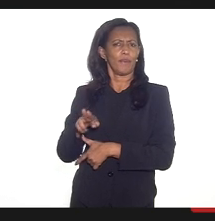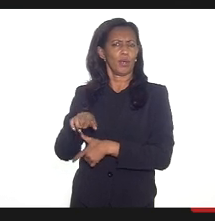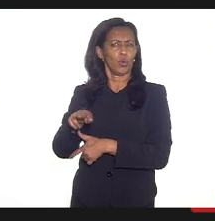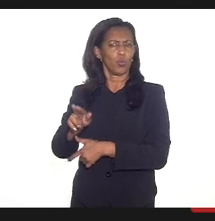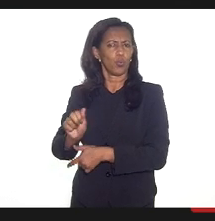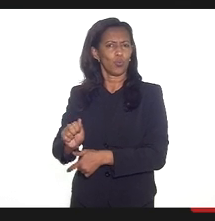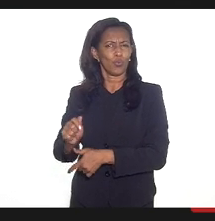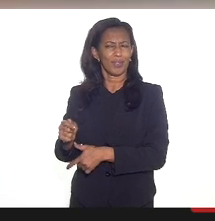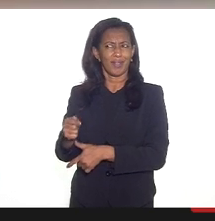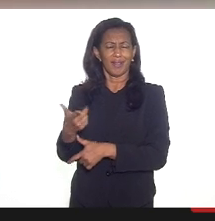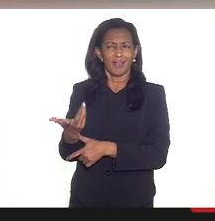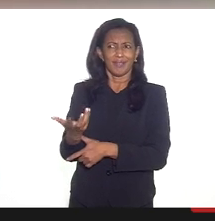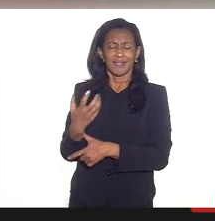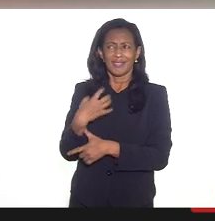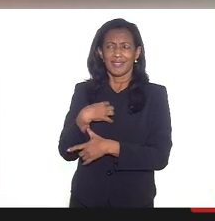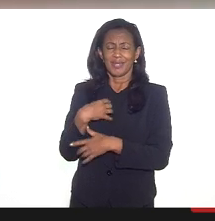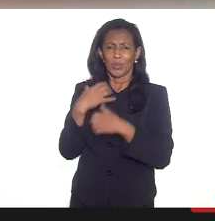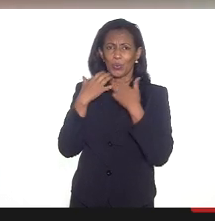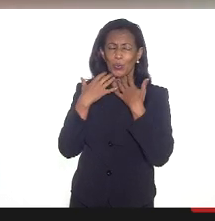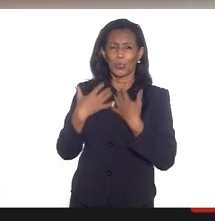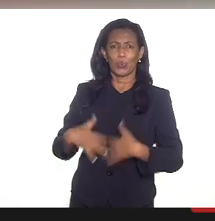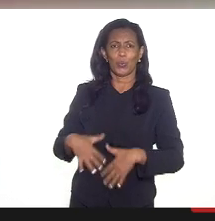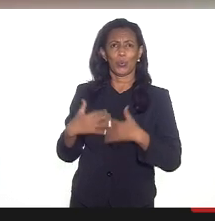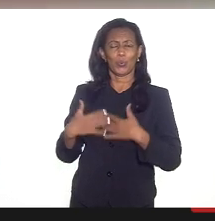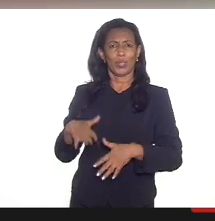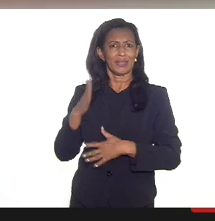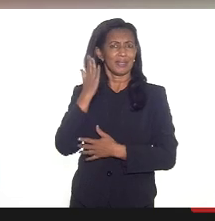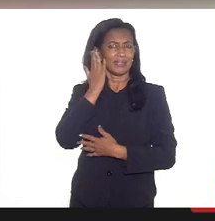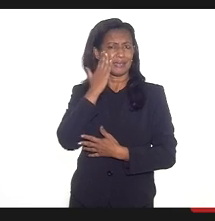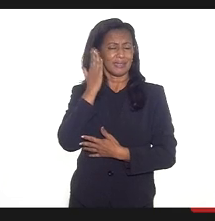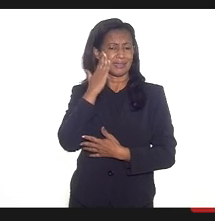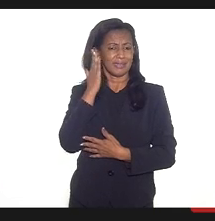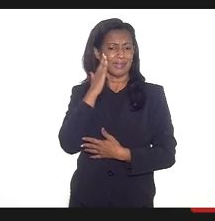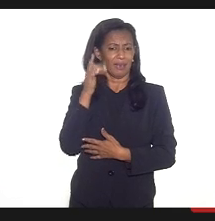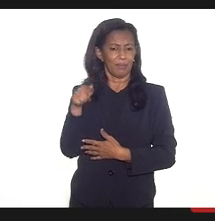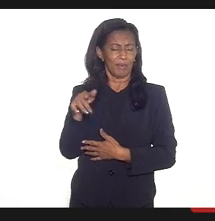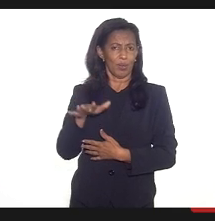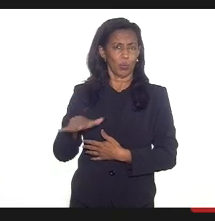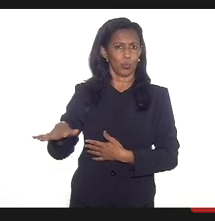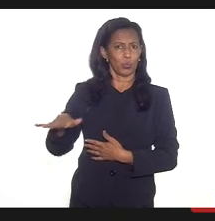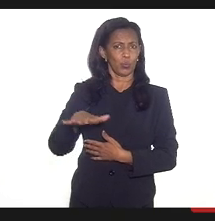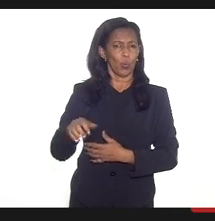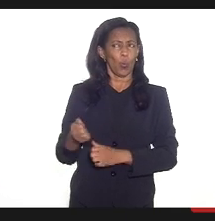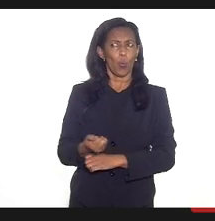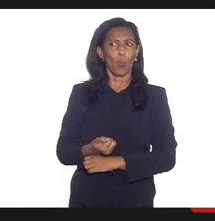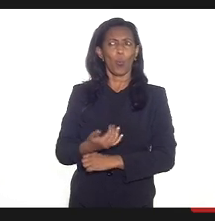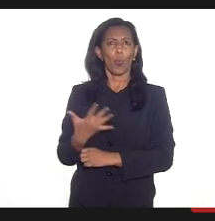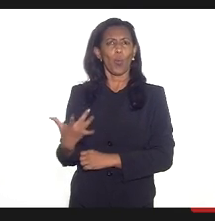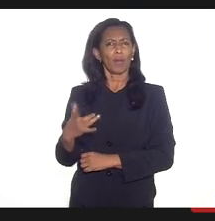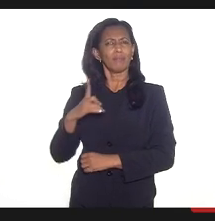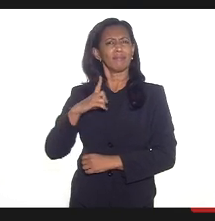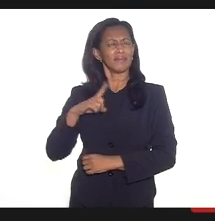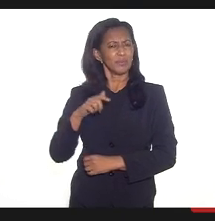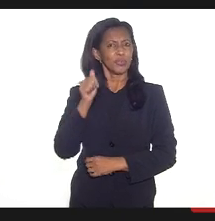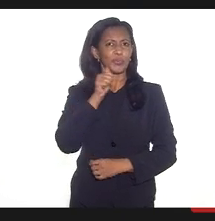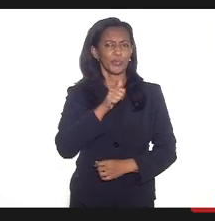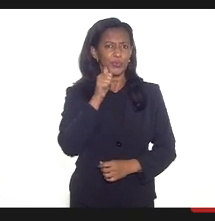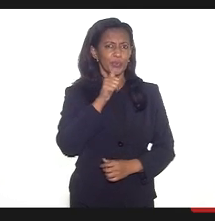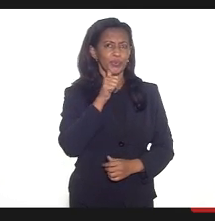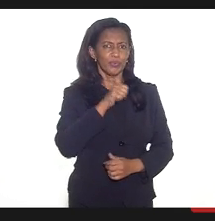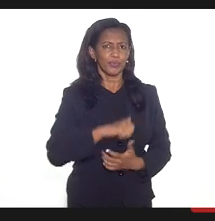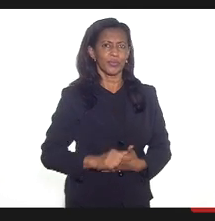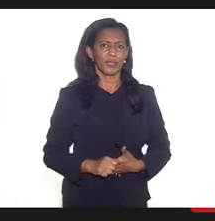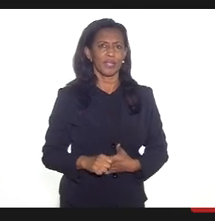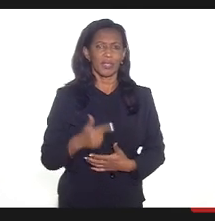que nos aflige mais ainda é a gente saber quanto que tem de mulher, né,